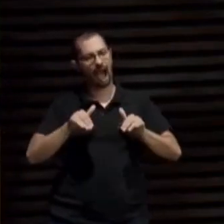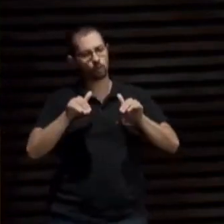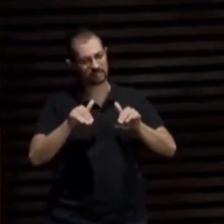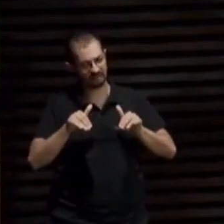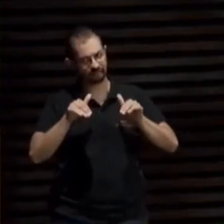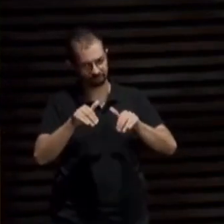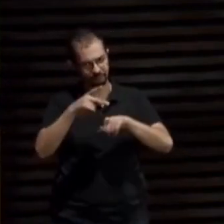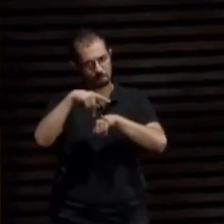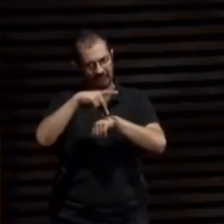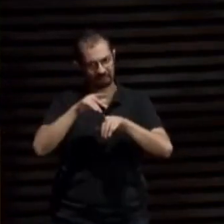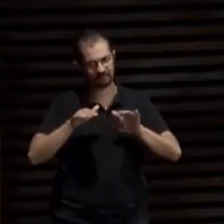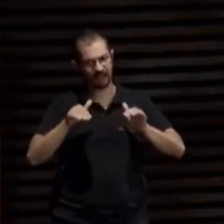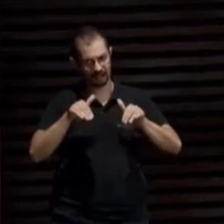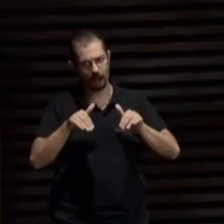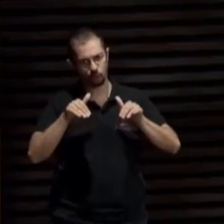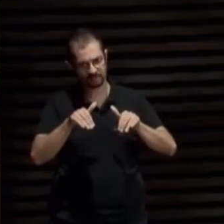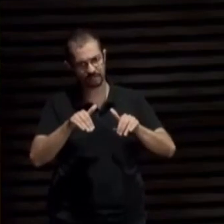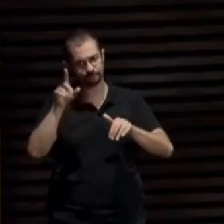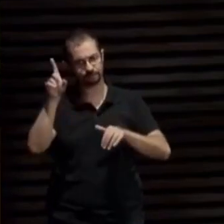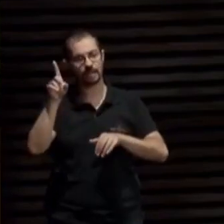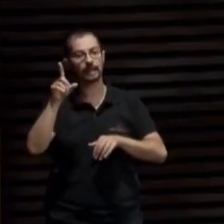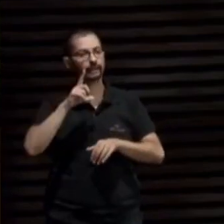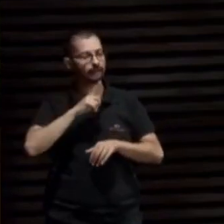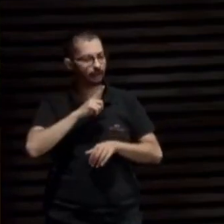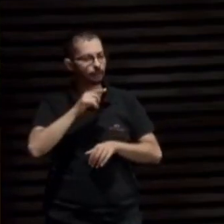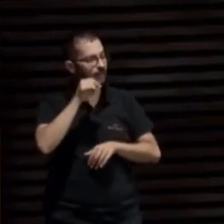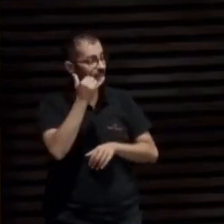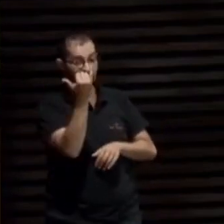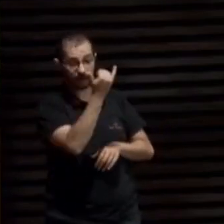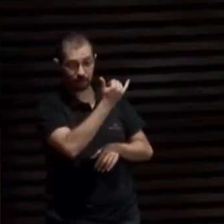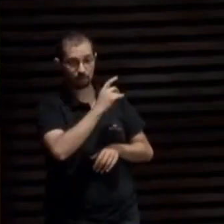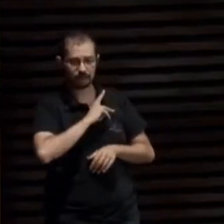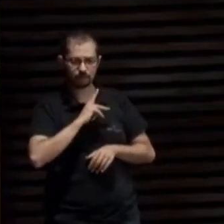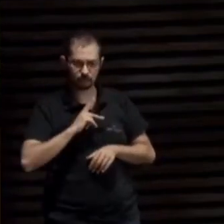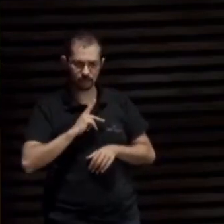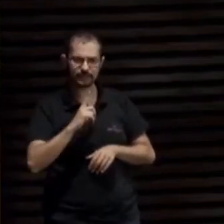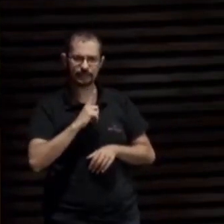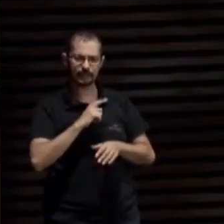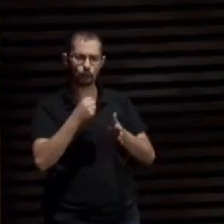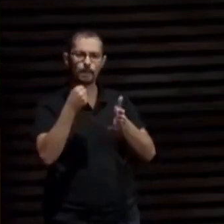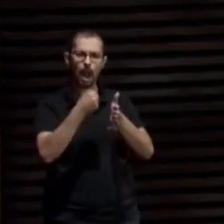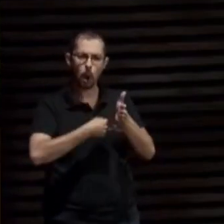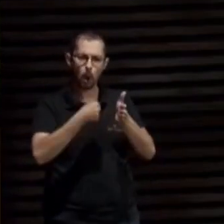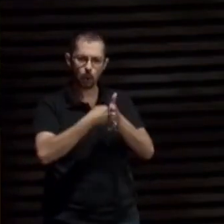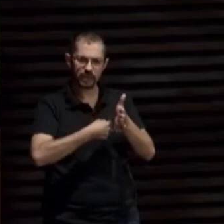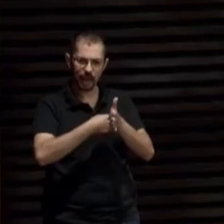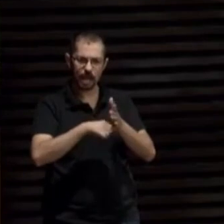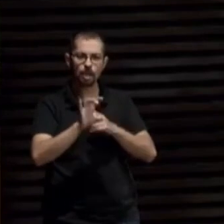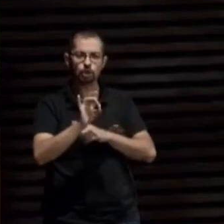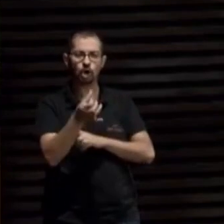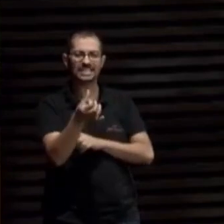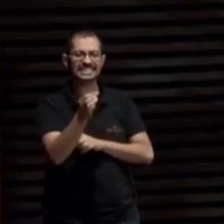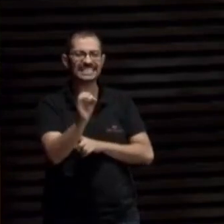ela contando da luta que está tendo lá, porque só 60% das pessoas